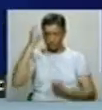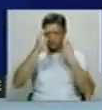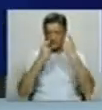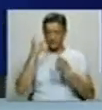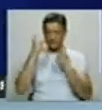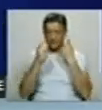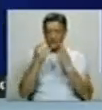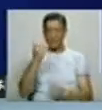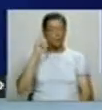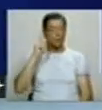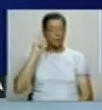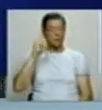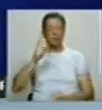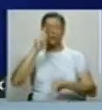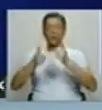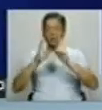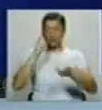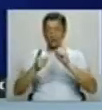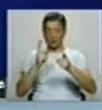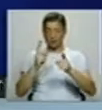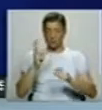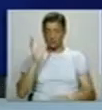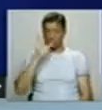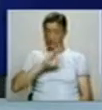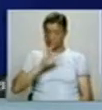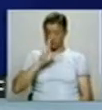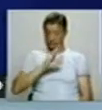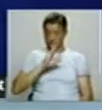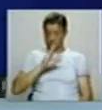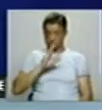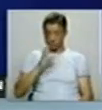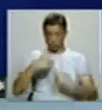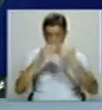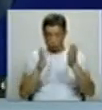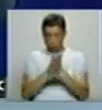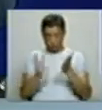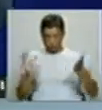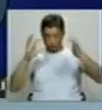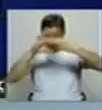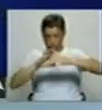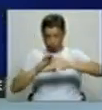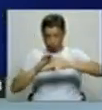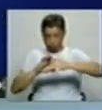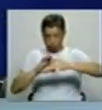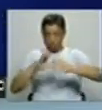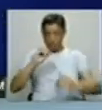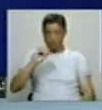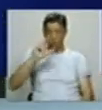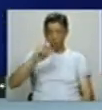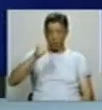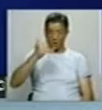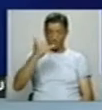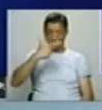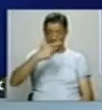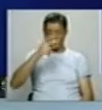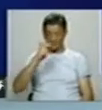isto tem de importante? É que se isto tudo estiver correlacionado, então, à custa da órbita destas